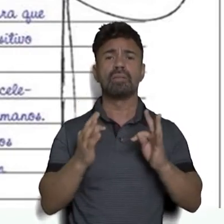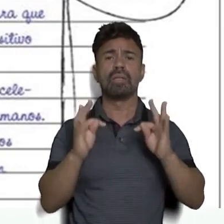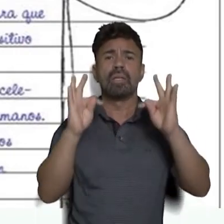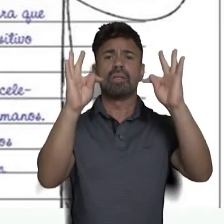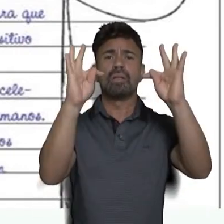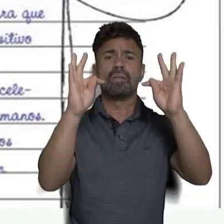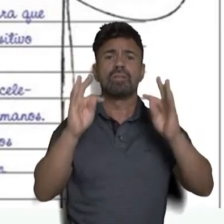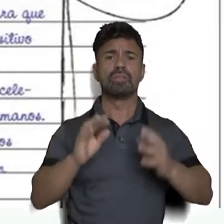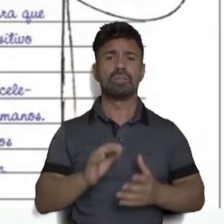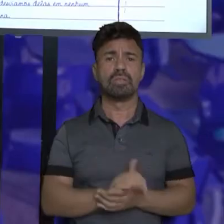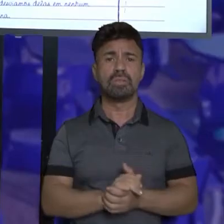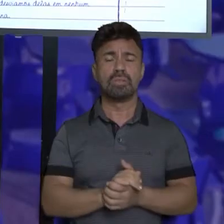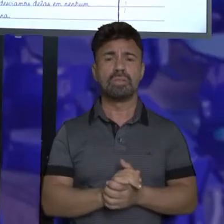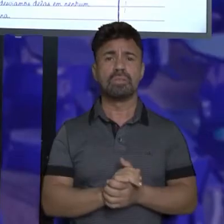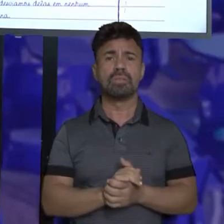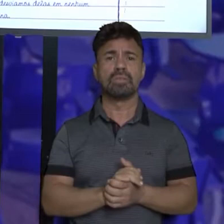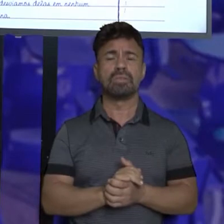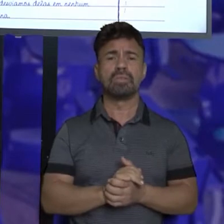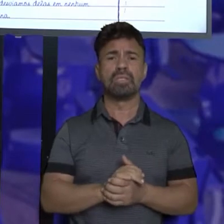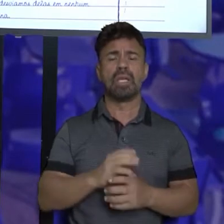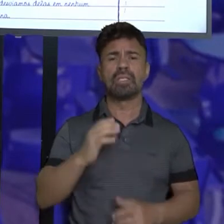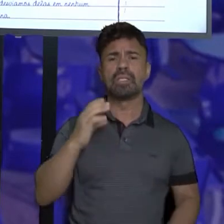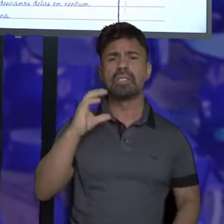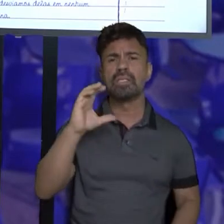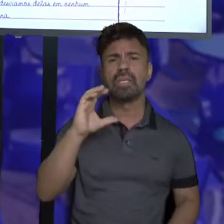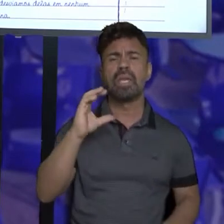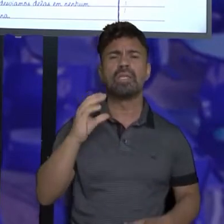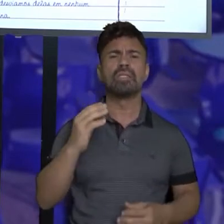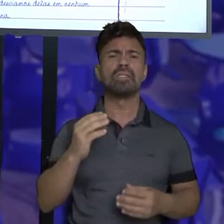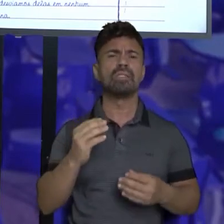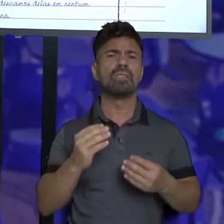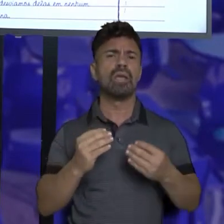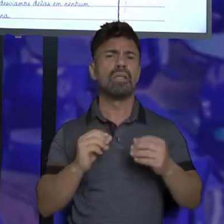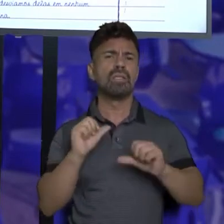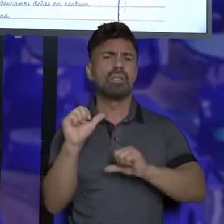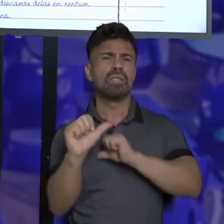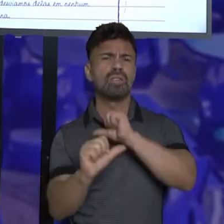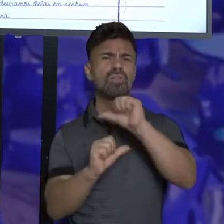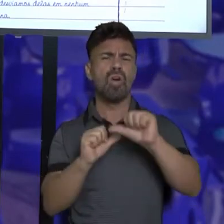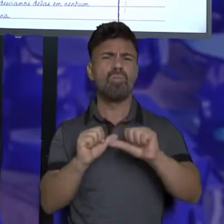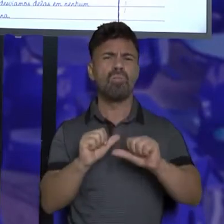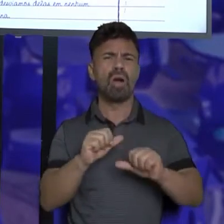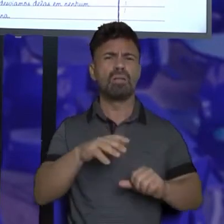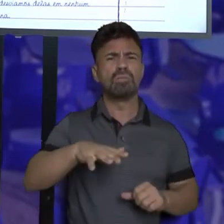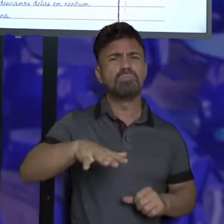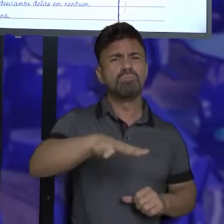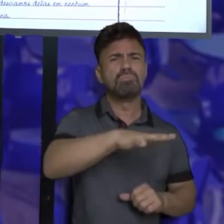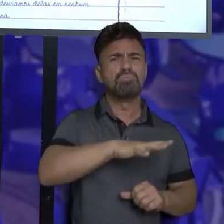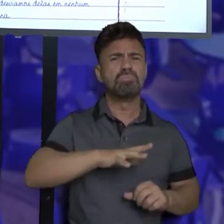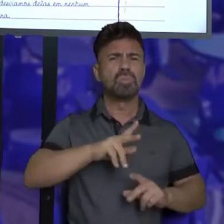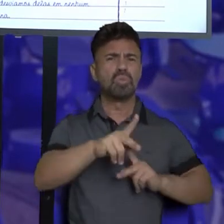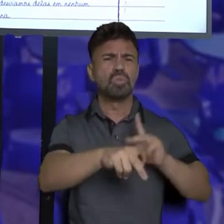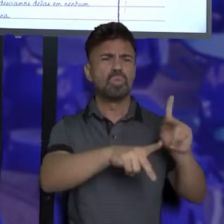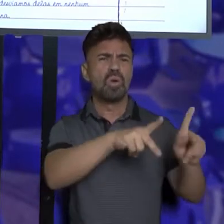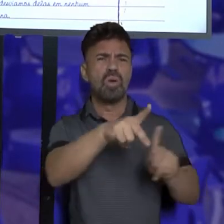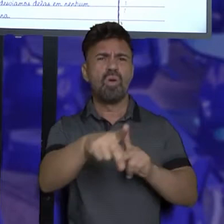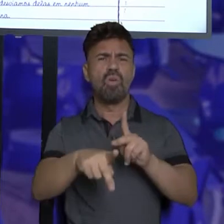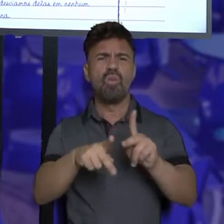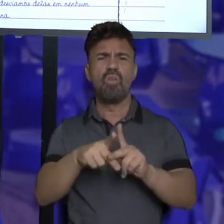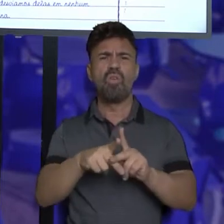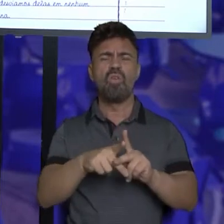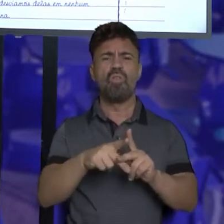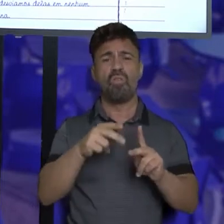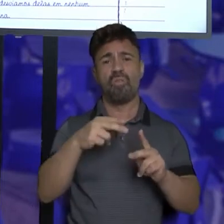relacionada ao mesmo dessa ciência e a tecnologia transformando a humanidade, principalmente nessa época em que vivemos. Ele fala do lado